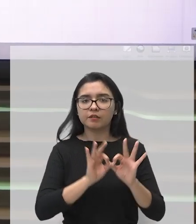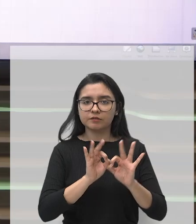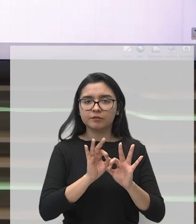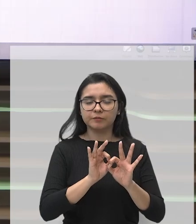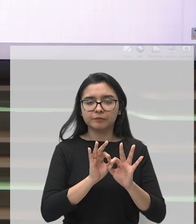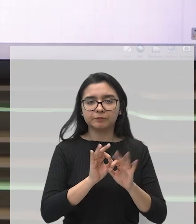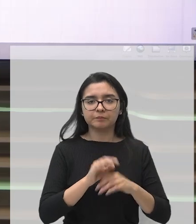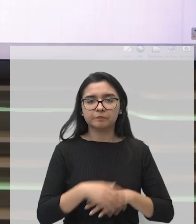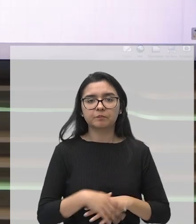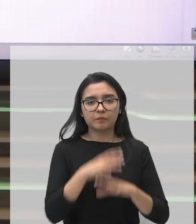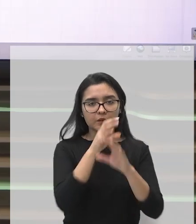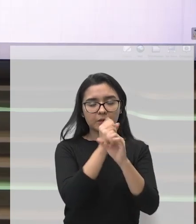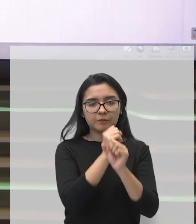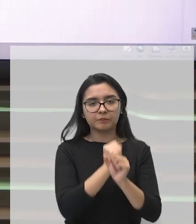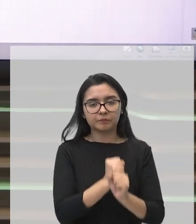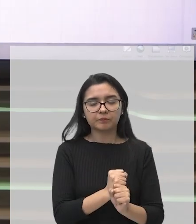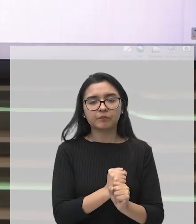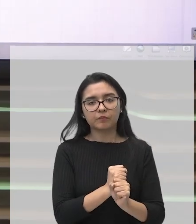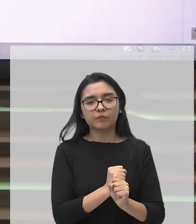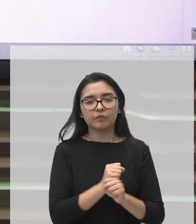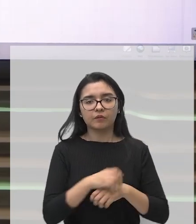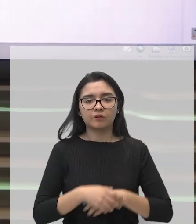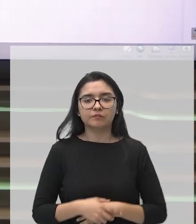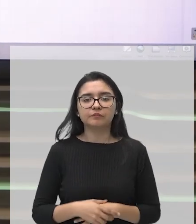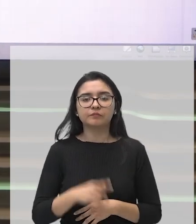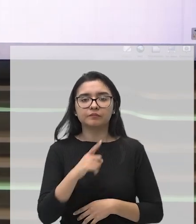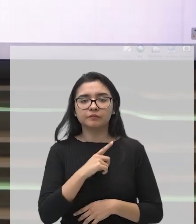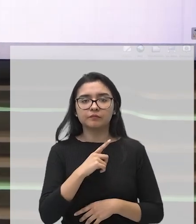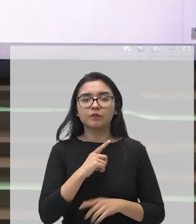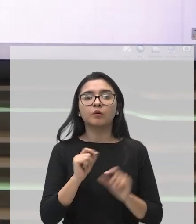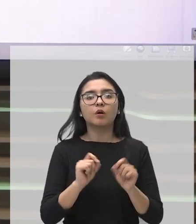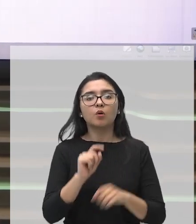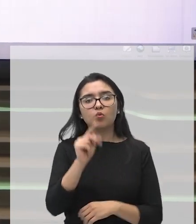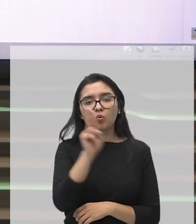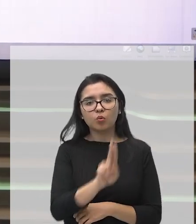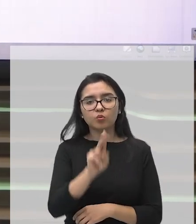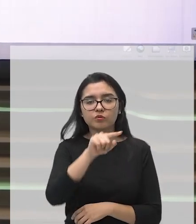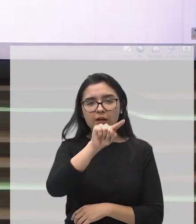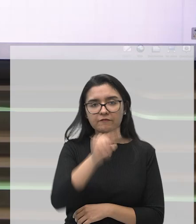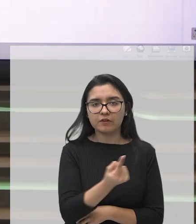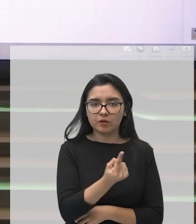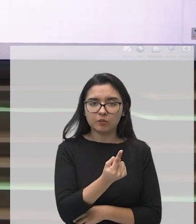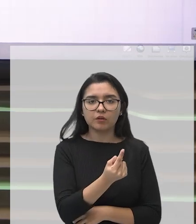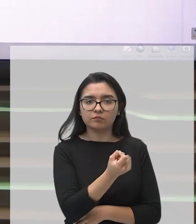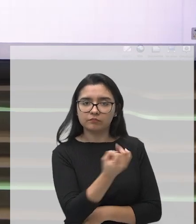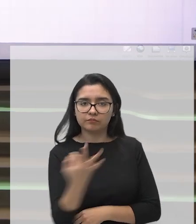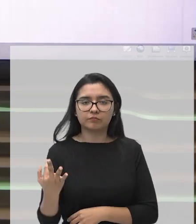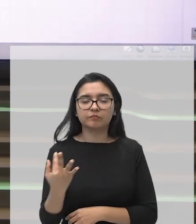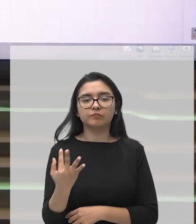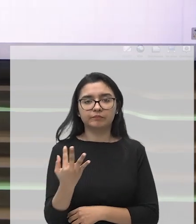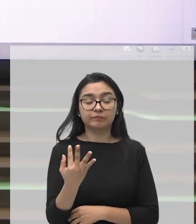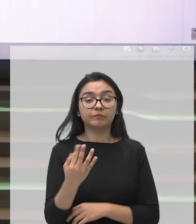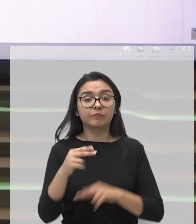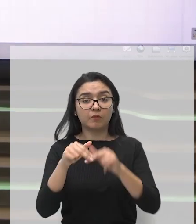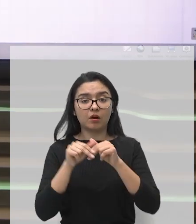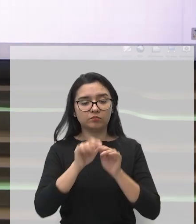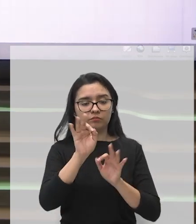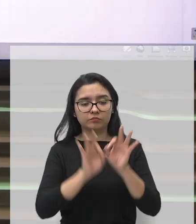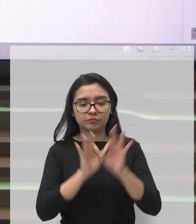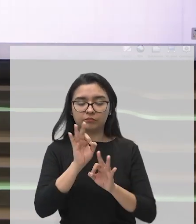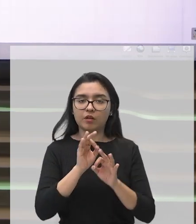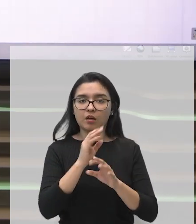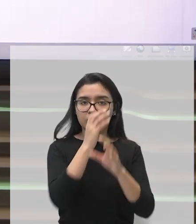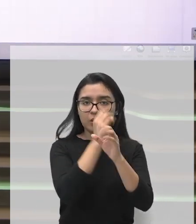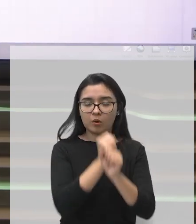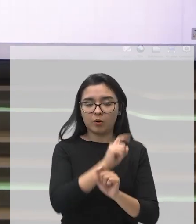a operação, temos que ter cuidado aí com a posição da vírgula. Por quê? Porque na hora de armarmos a operação para fazermos ou a adição